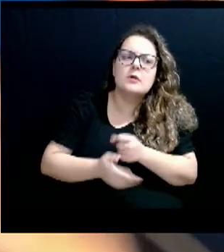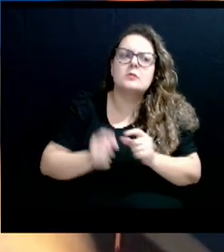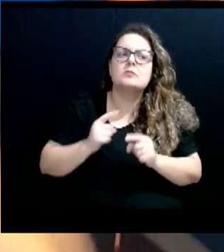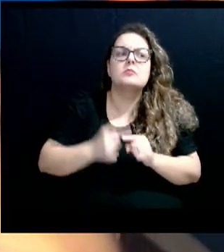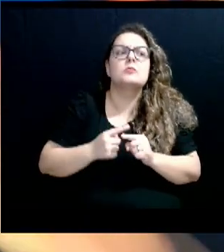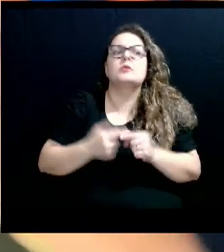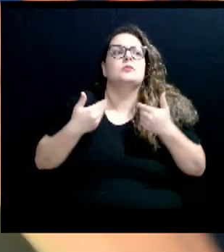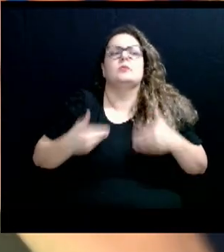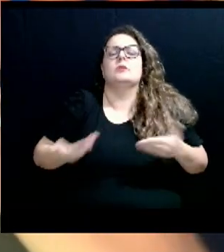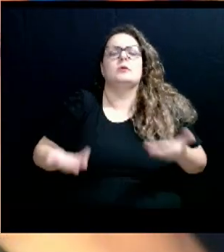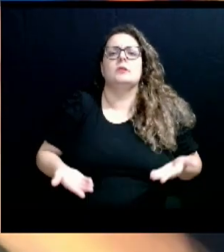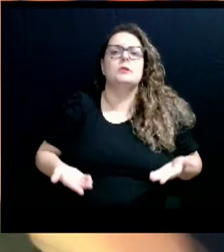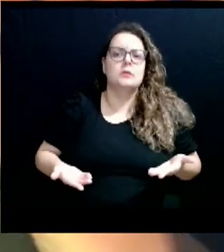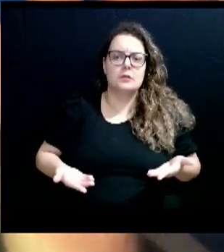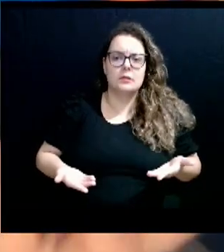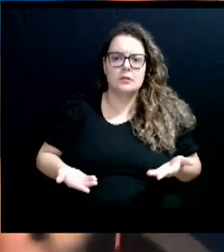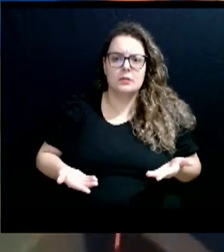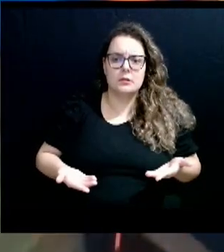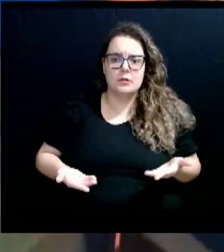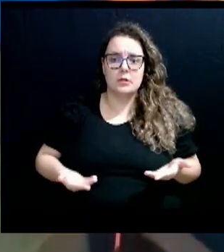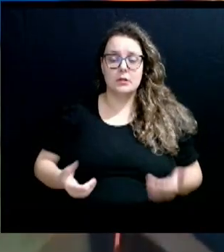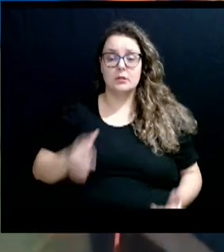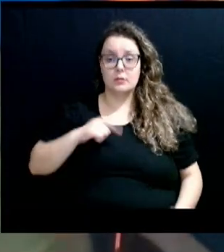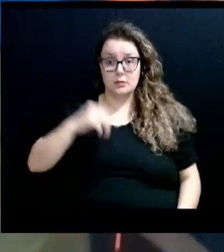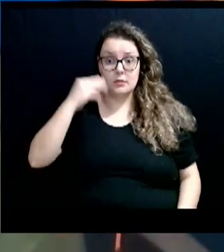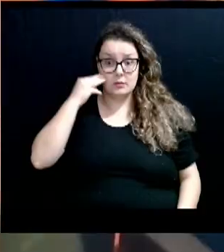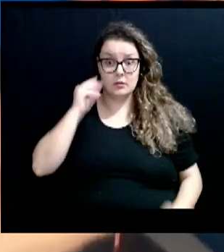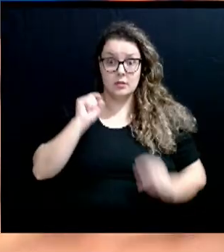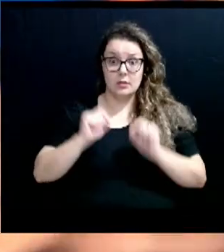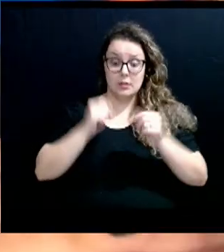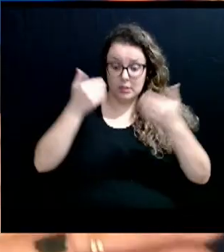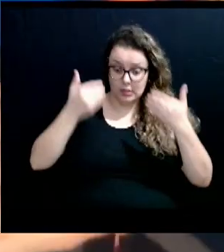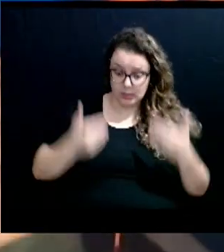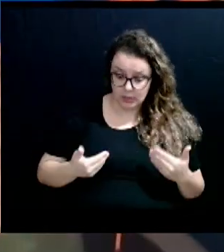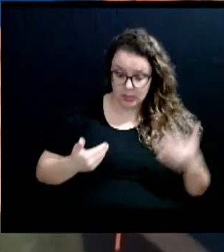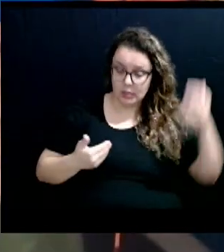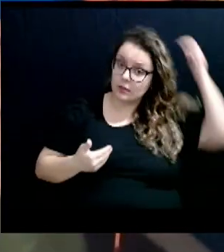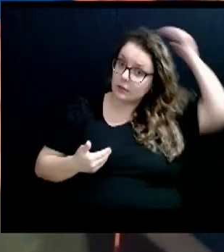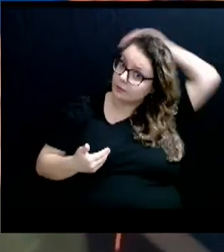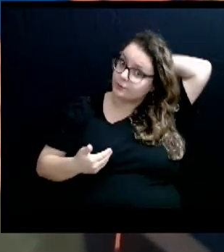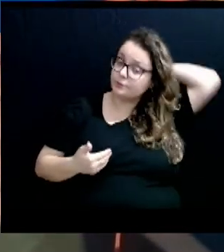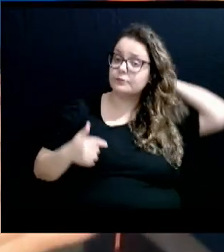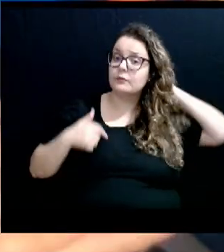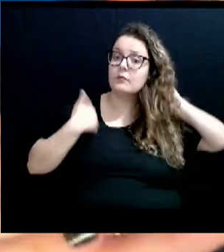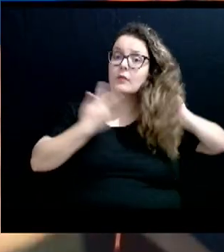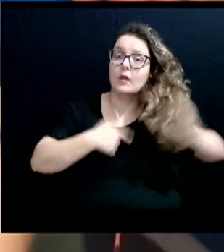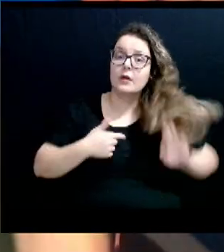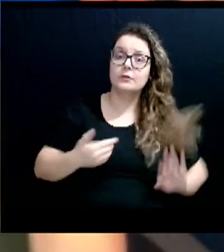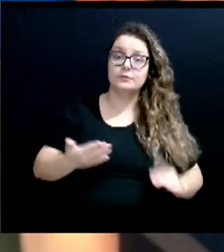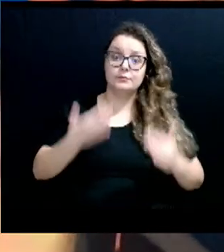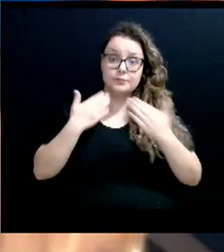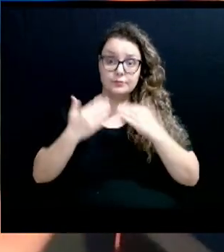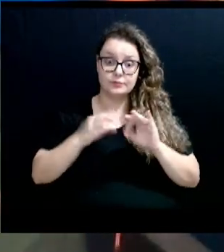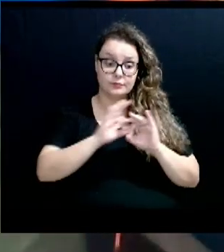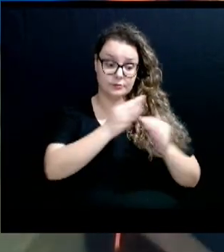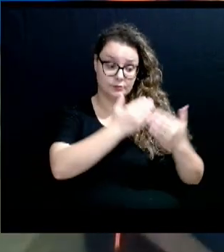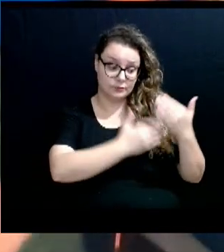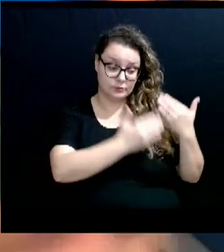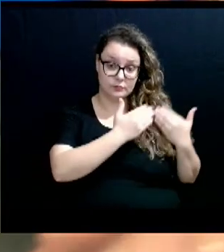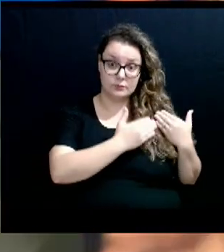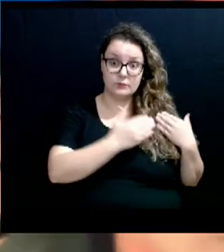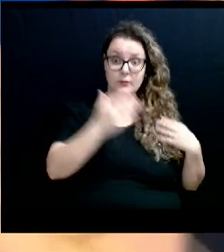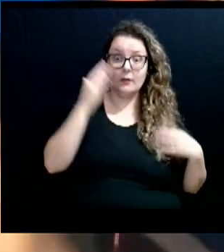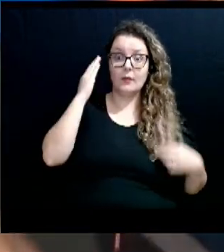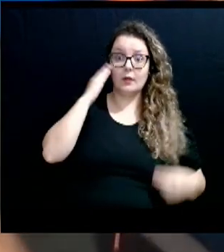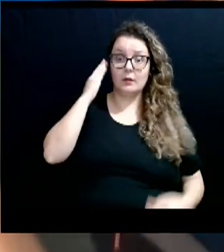a gente ter essas memórias sobre quem a gente é, a gente conversar com os nossos ancestrais para entender a história